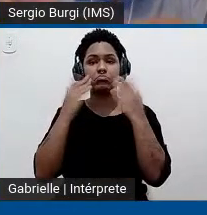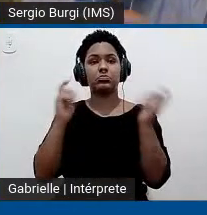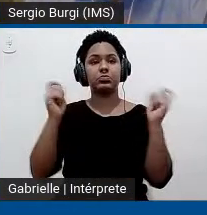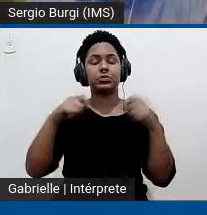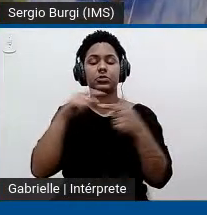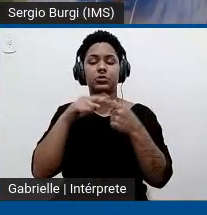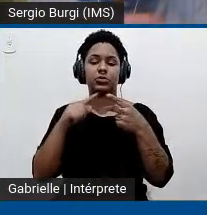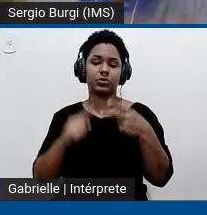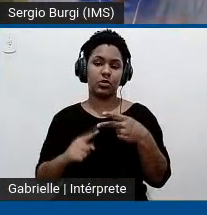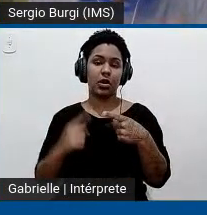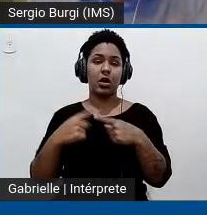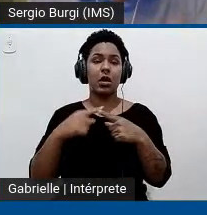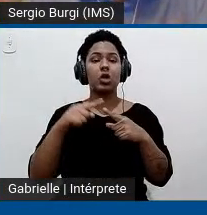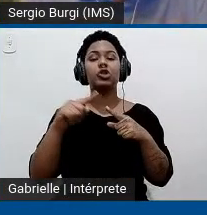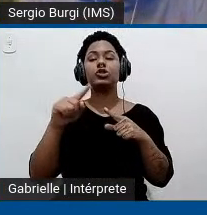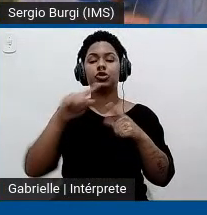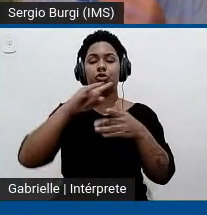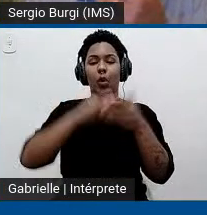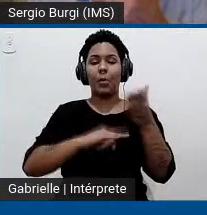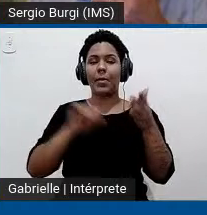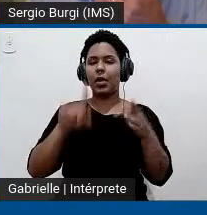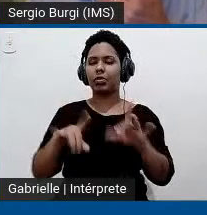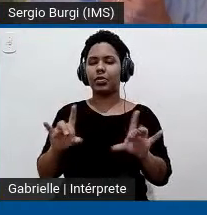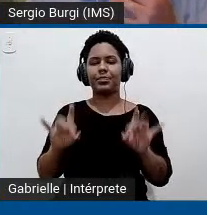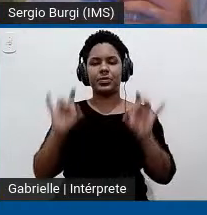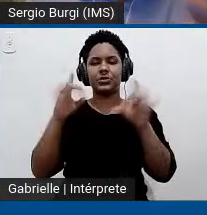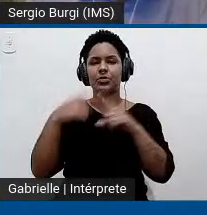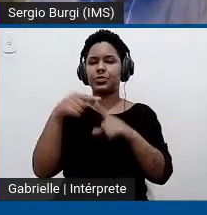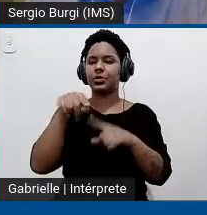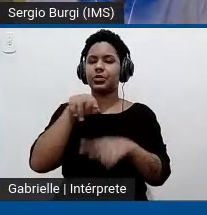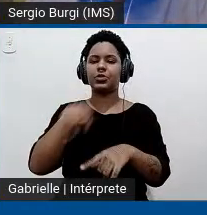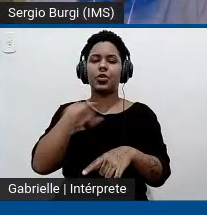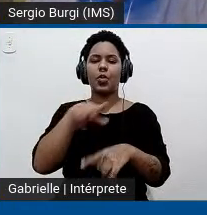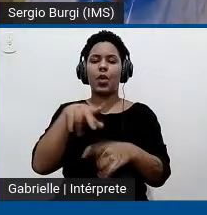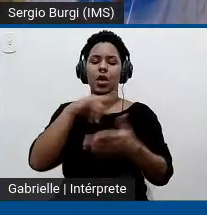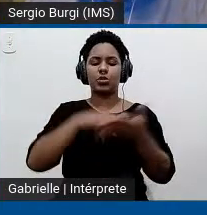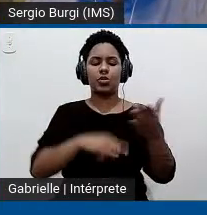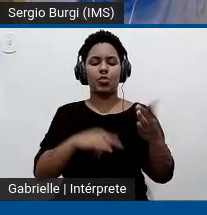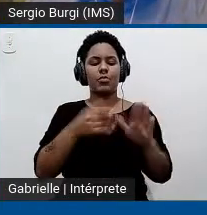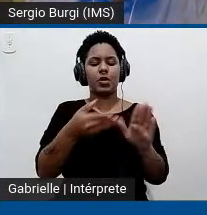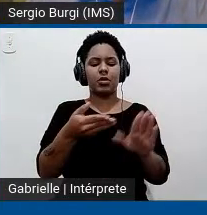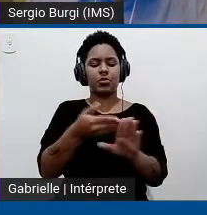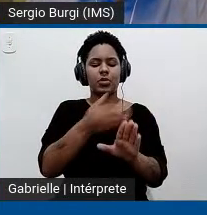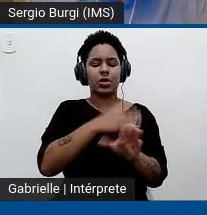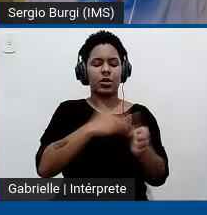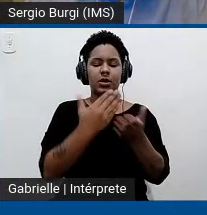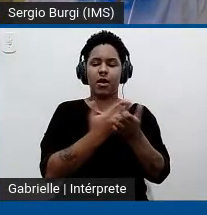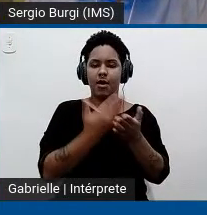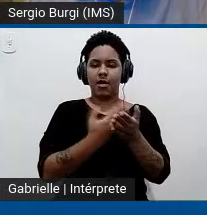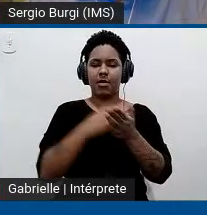não é exatamente o documento que precede essas duas páginas do catálogo, né?